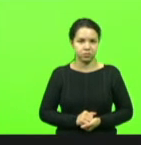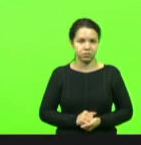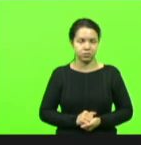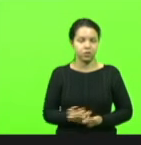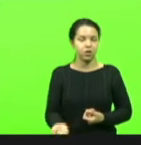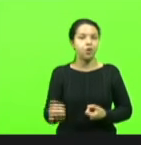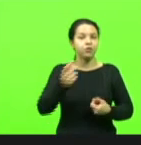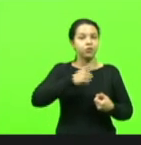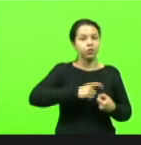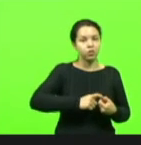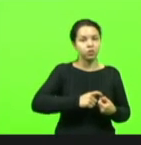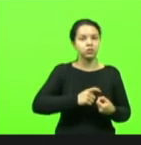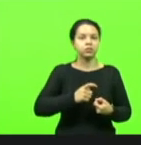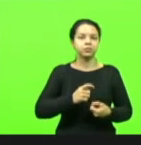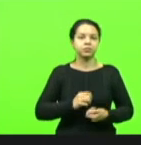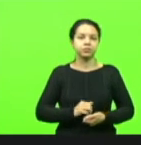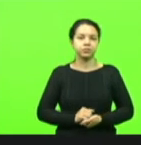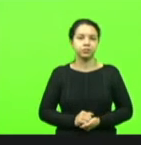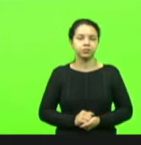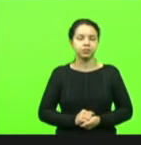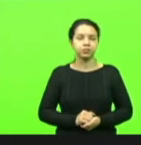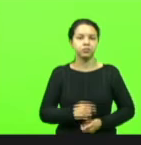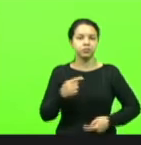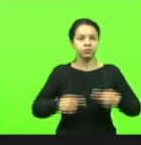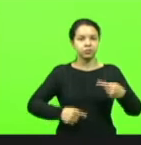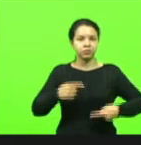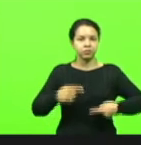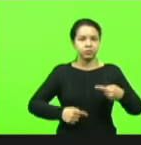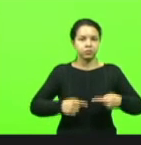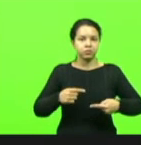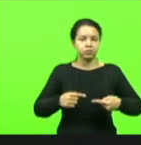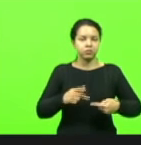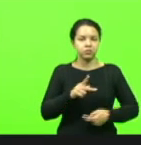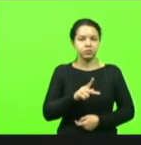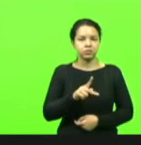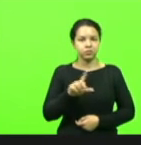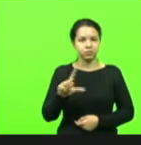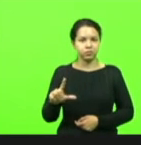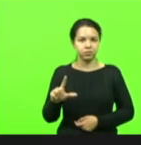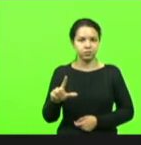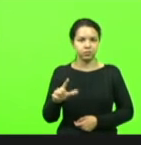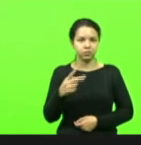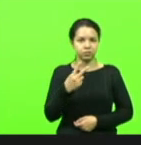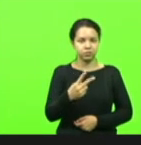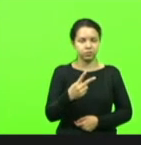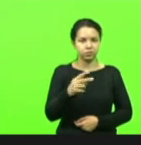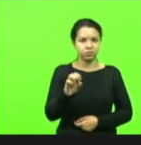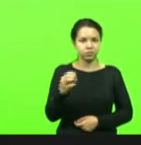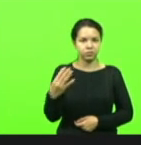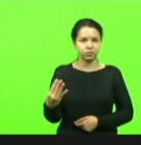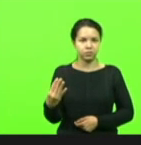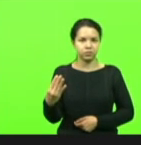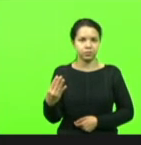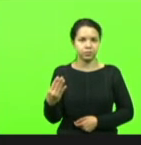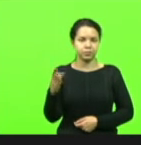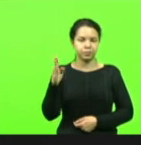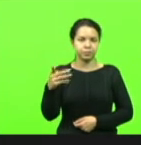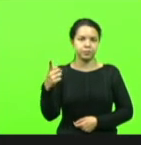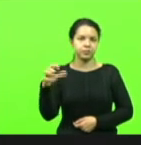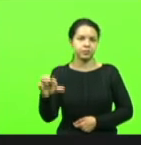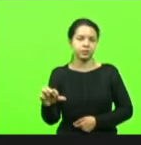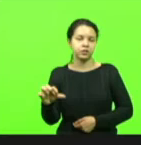e voltamos a discussão do pl A 204 de 2019